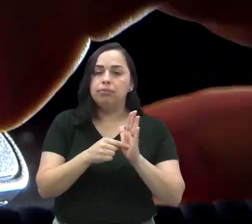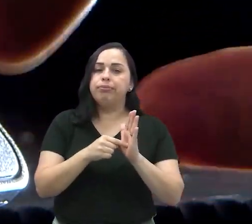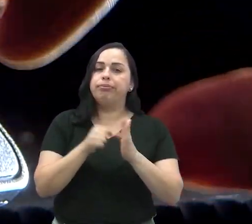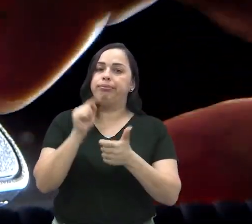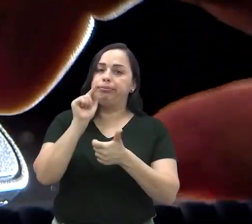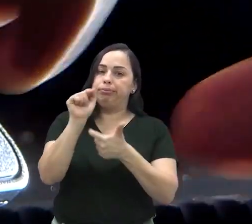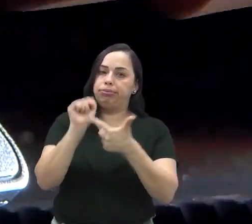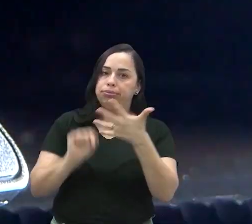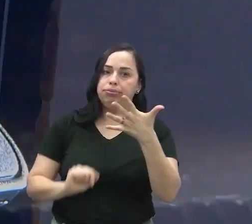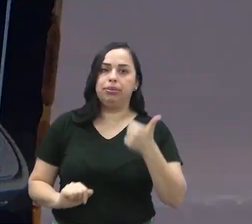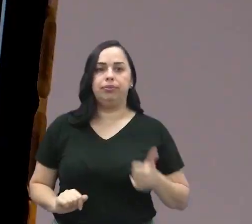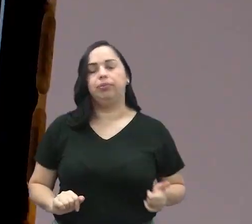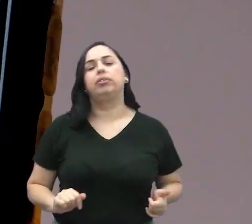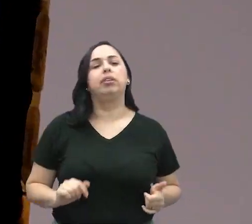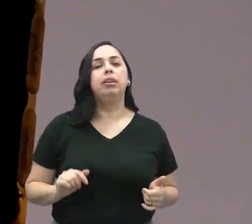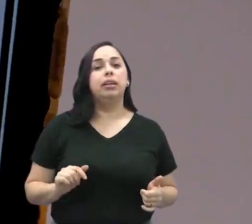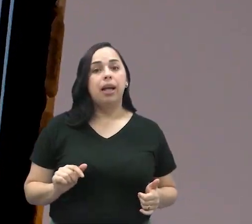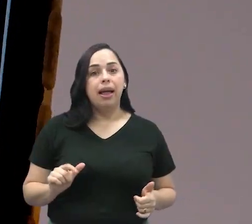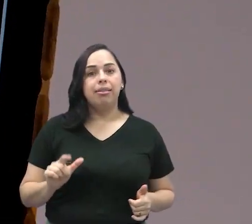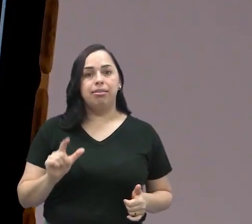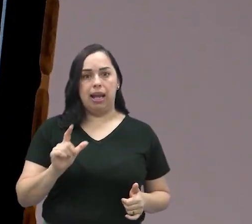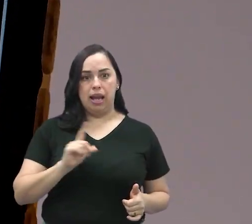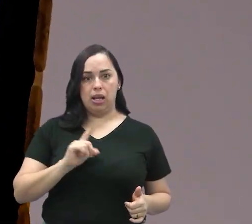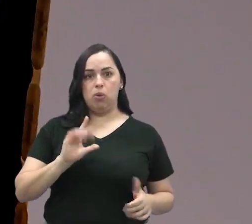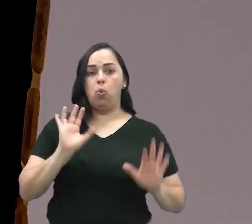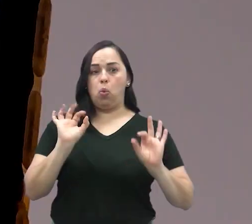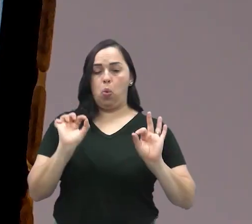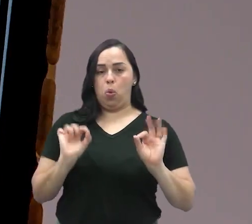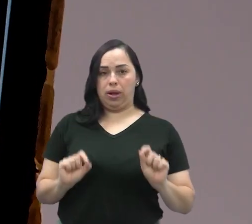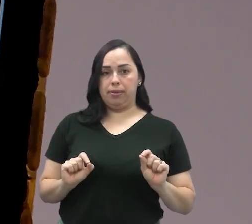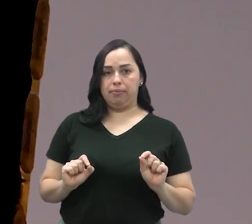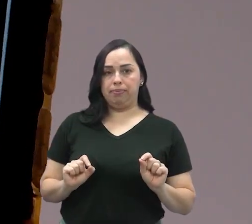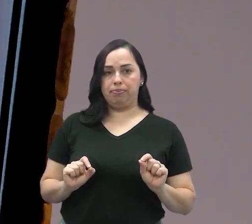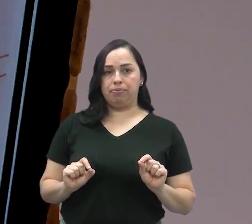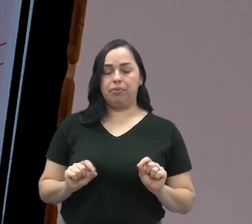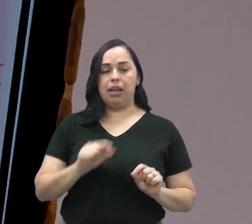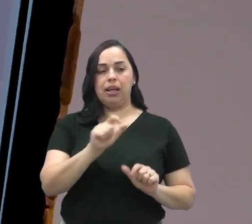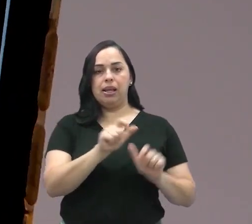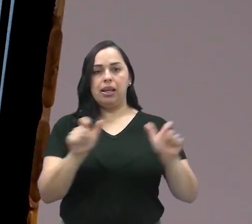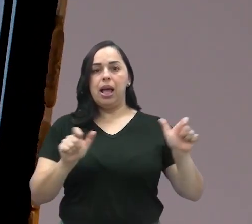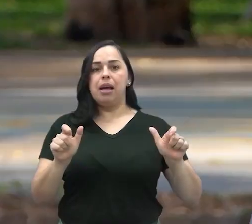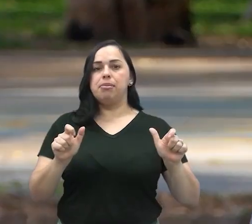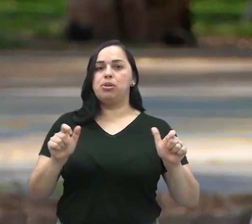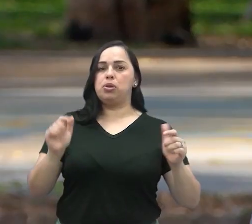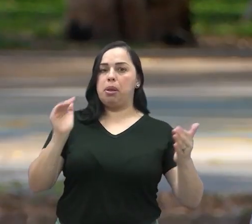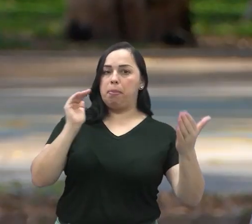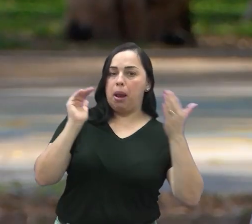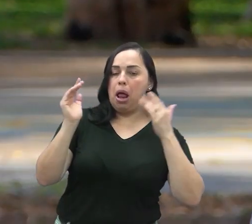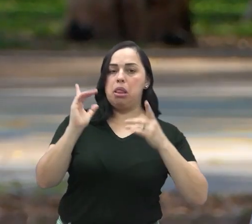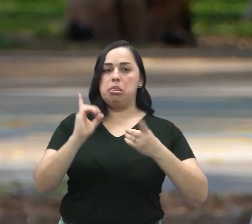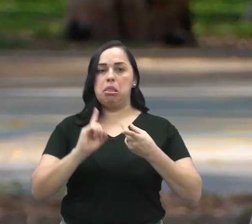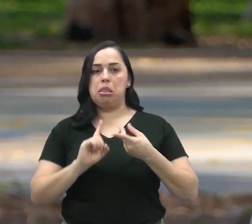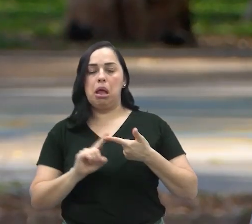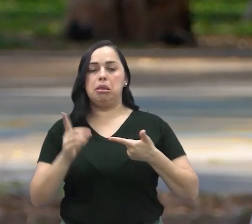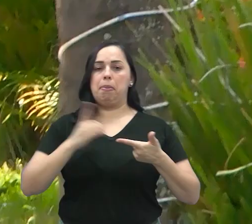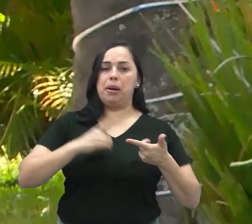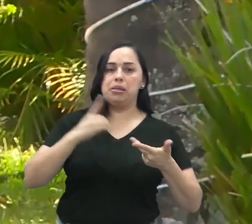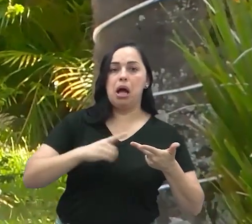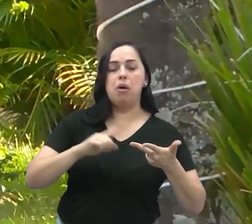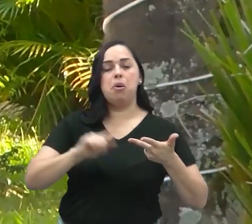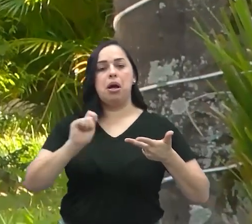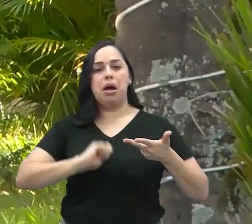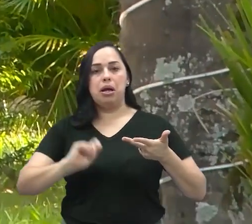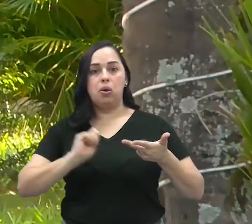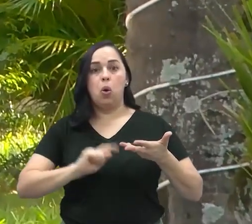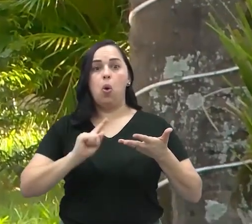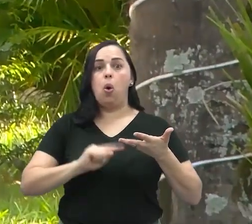100 em 2024, 372 mil, ou seja, mais da metade, foram contra pessoas do sexo feminino. Só